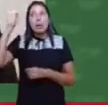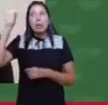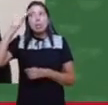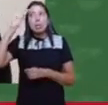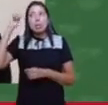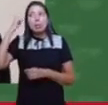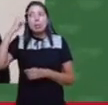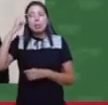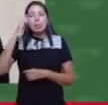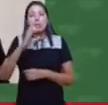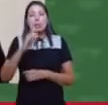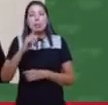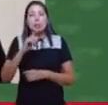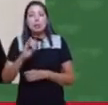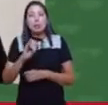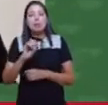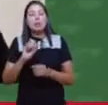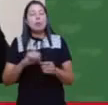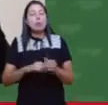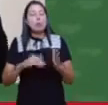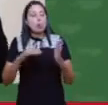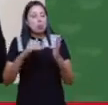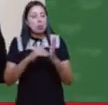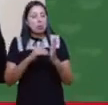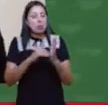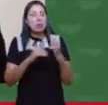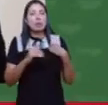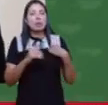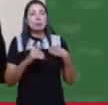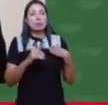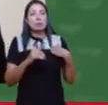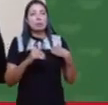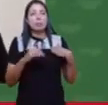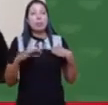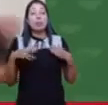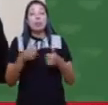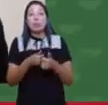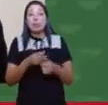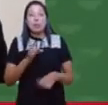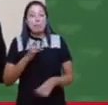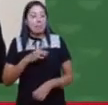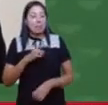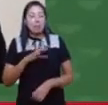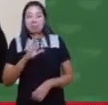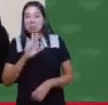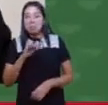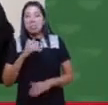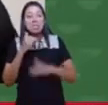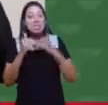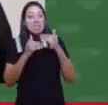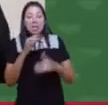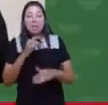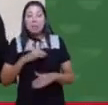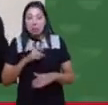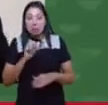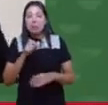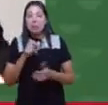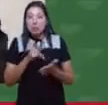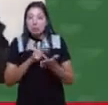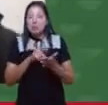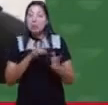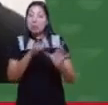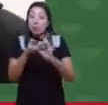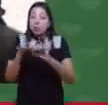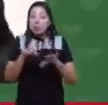talvez que a CPI, o Senado, enfim, que todos ficariam morrendo de medo. Ninguém está com medo. Nós defendemos a